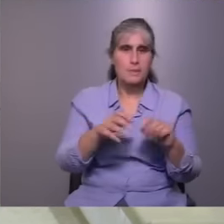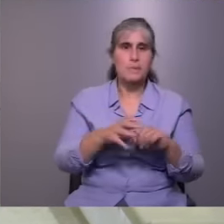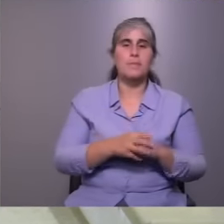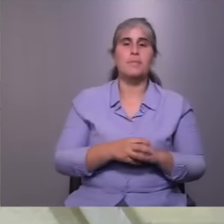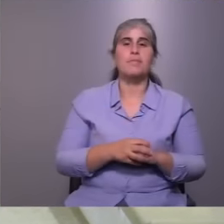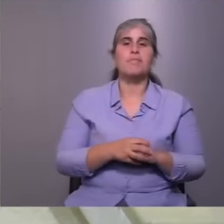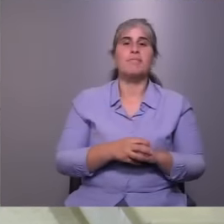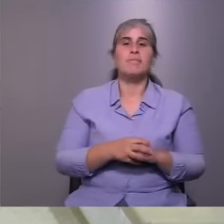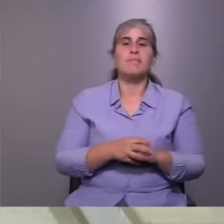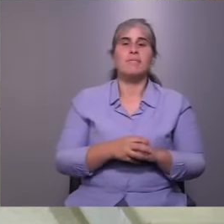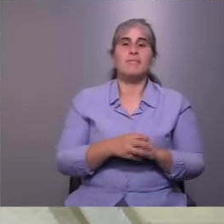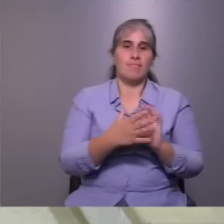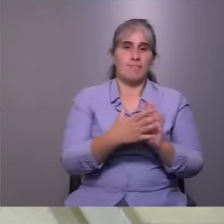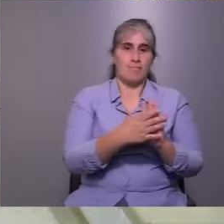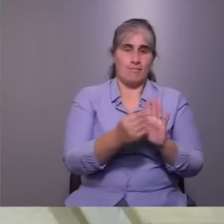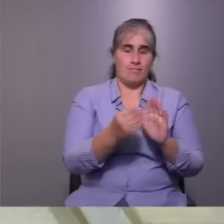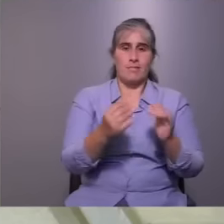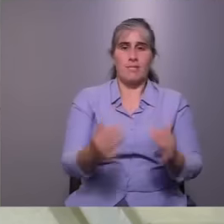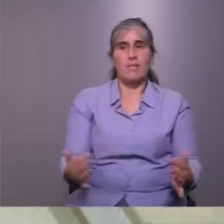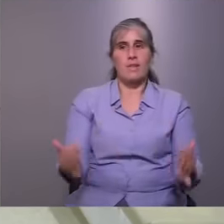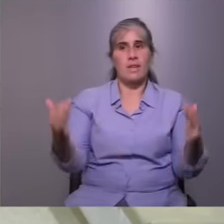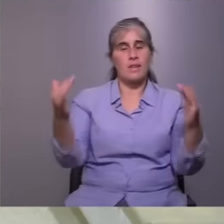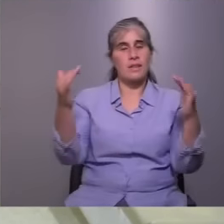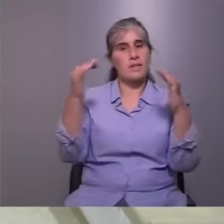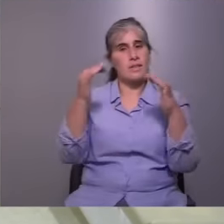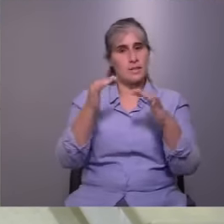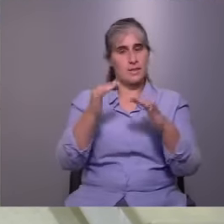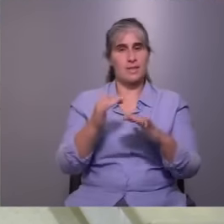Dominum. Ah, muito bem. Então, do início, dizemos já.